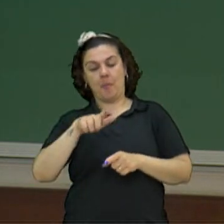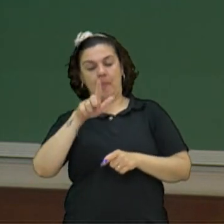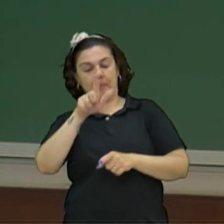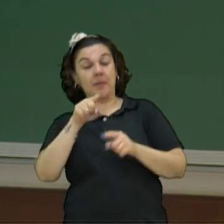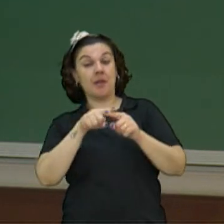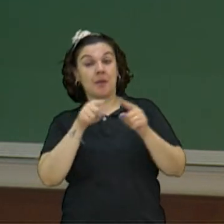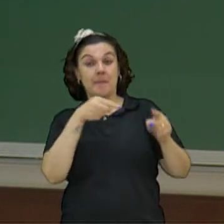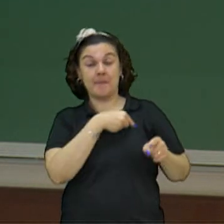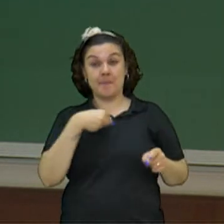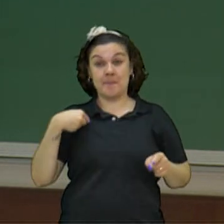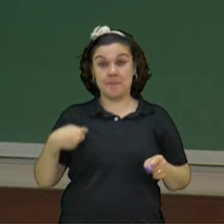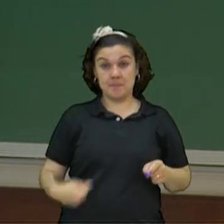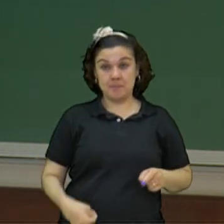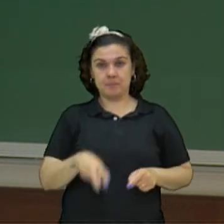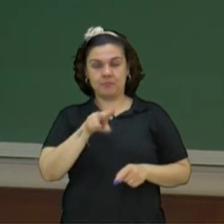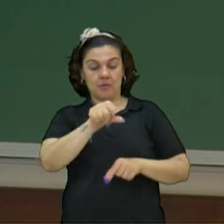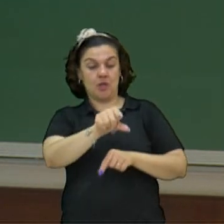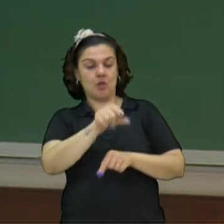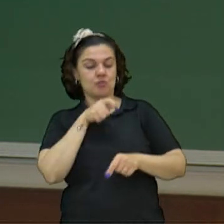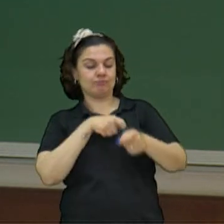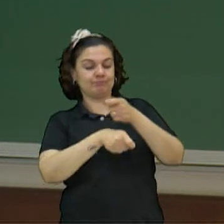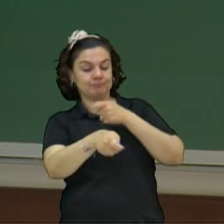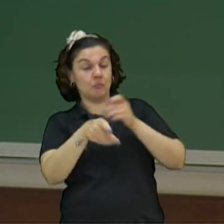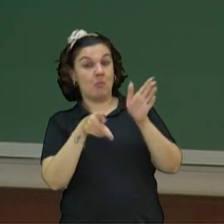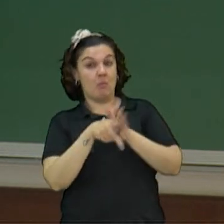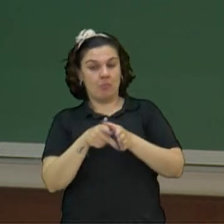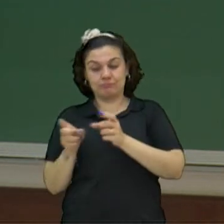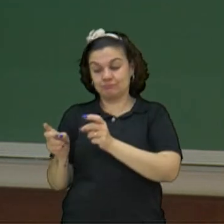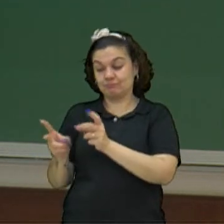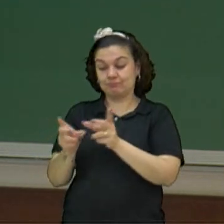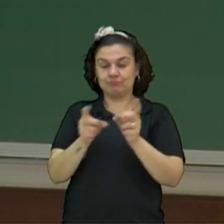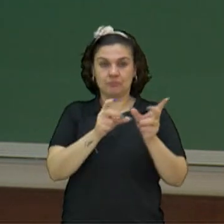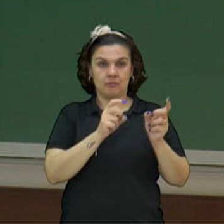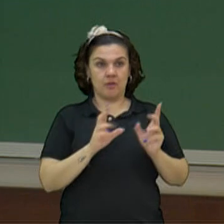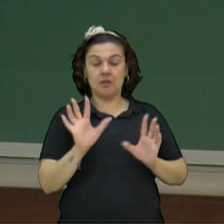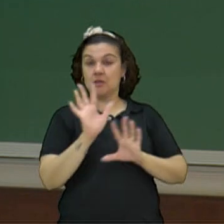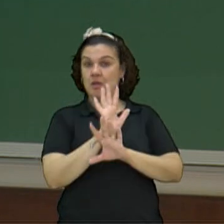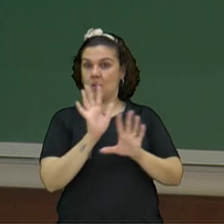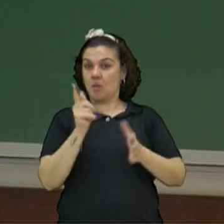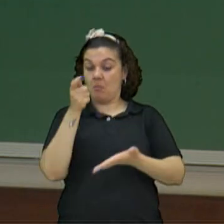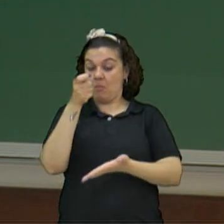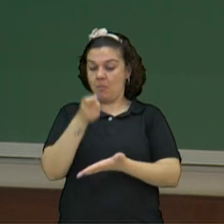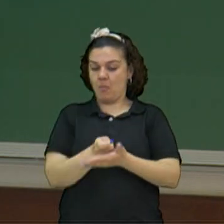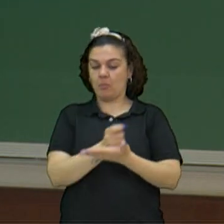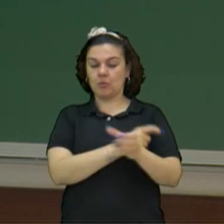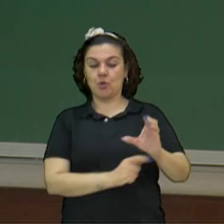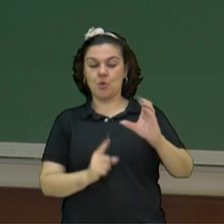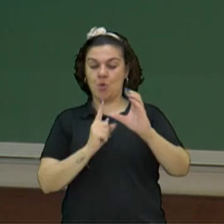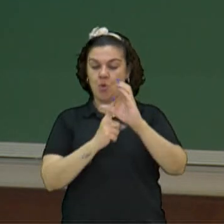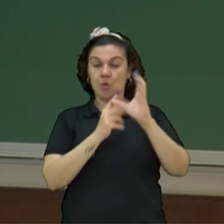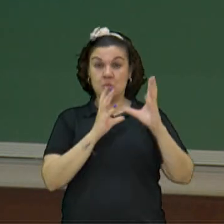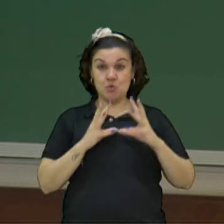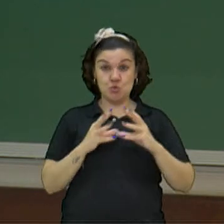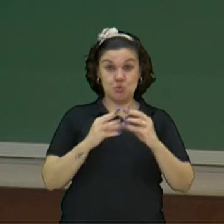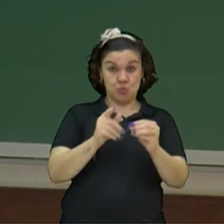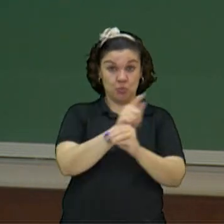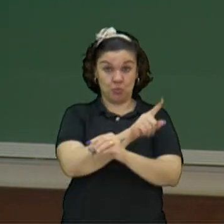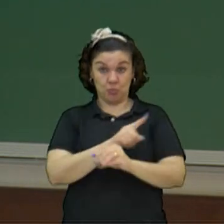China vai optar por uma economia de mercado. Ela não adota o comunismo em toda a